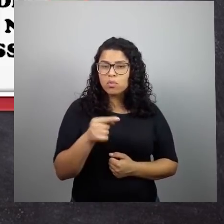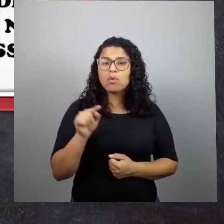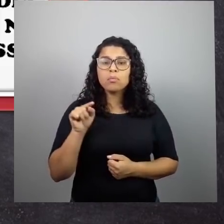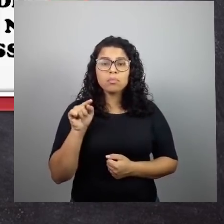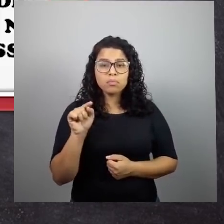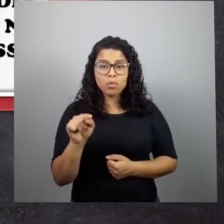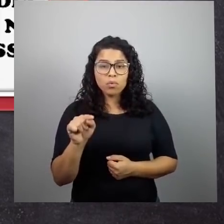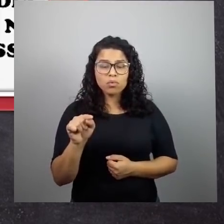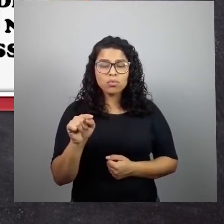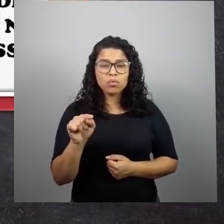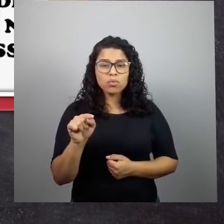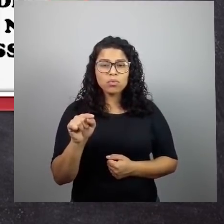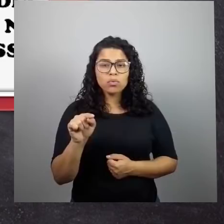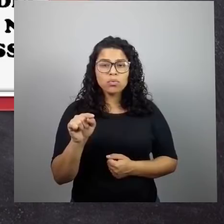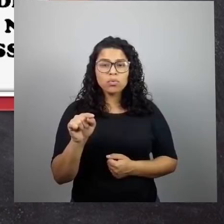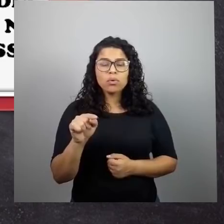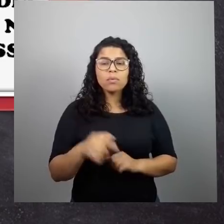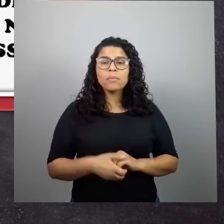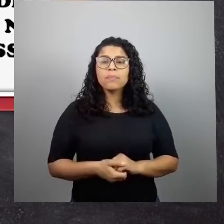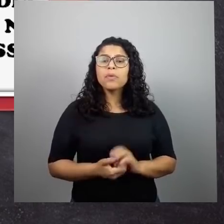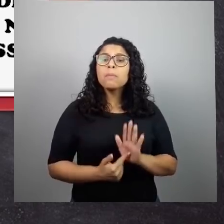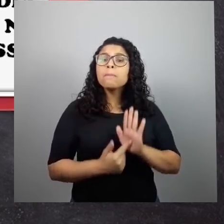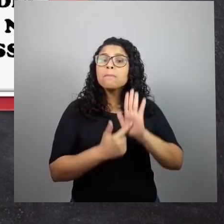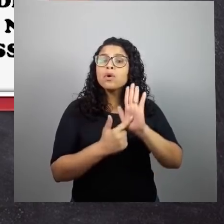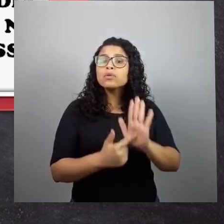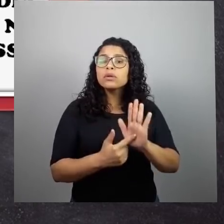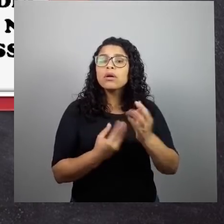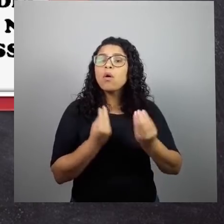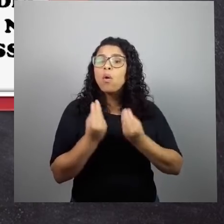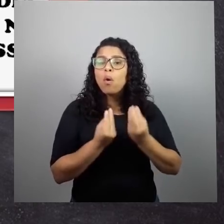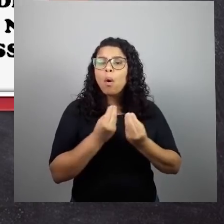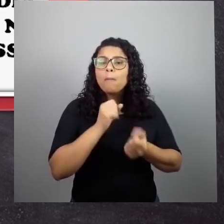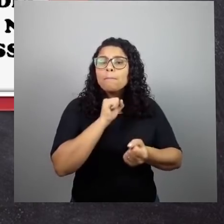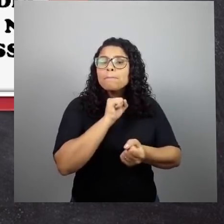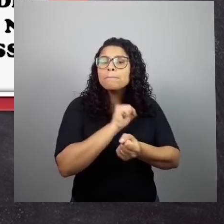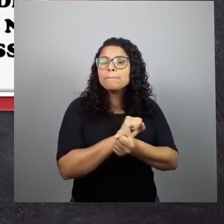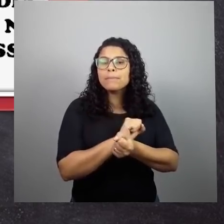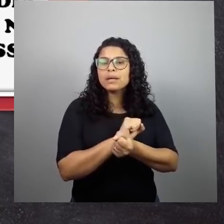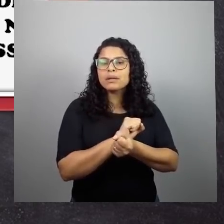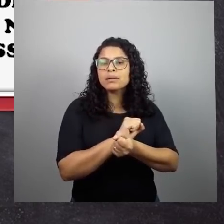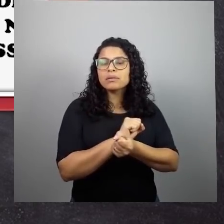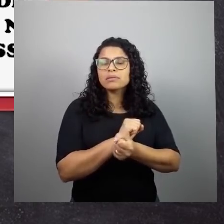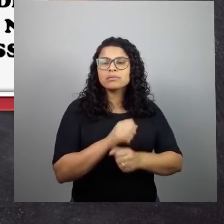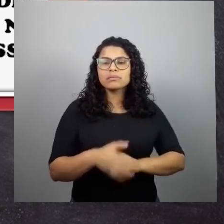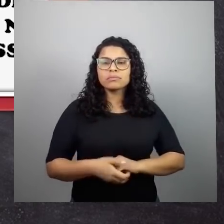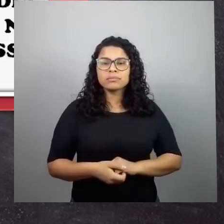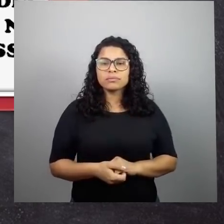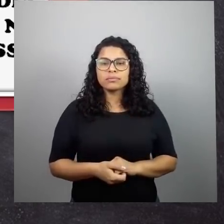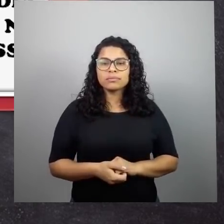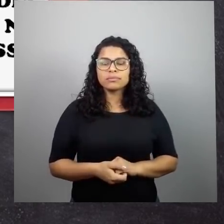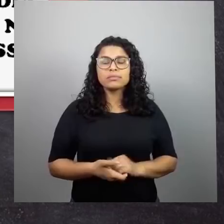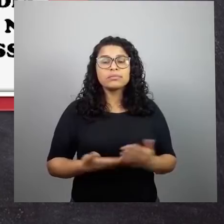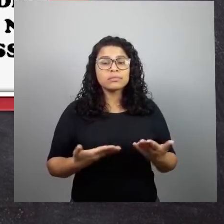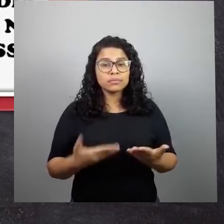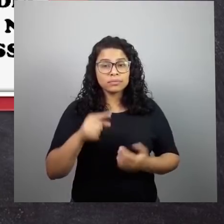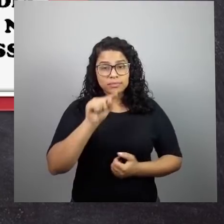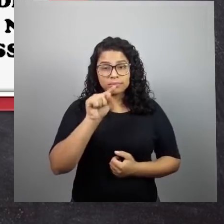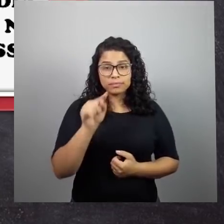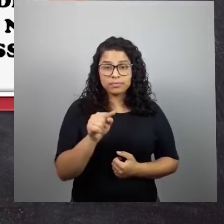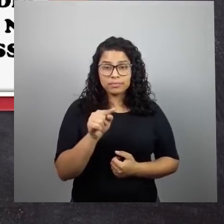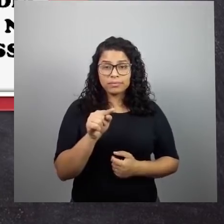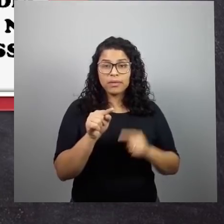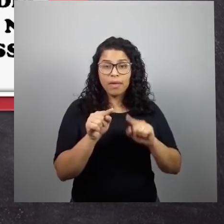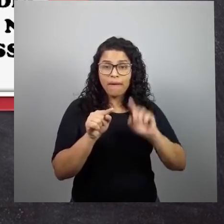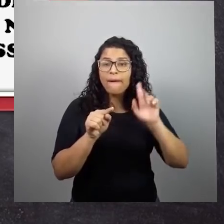os pontos, servem para indicar que tipo de parada a gente vai fazer. Então, a